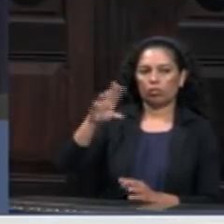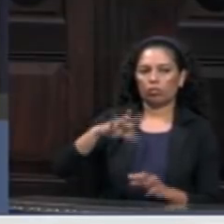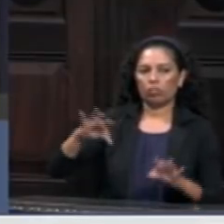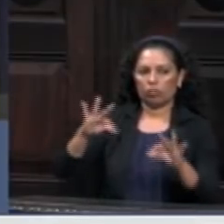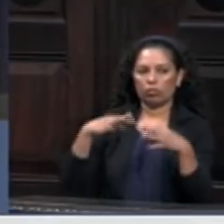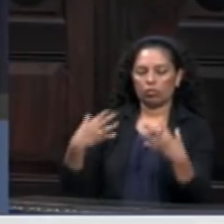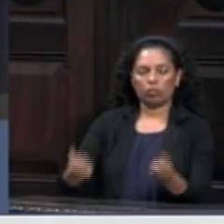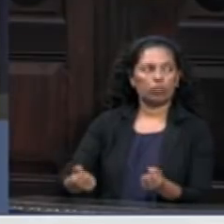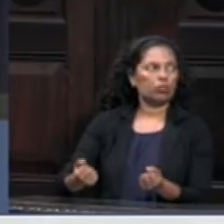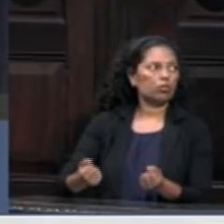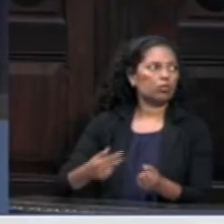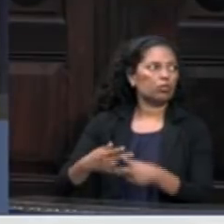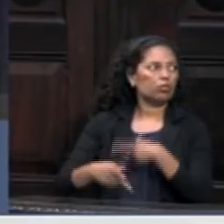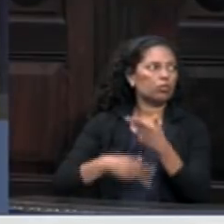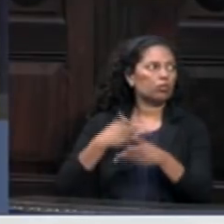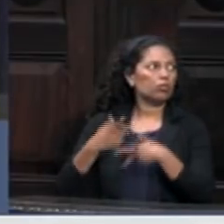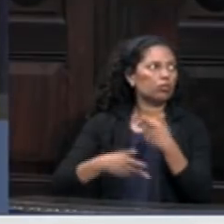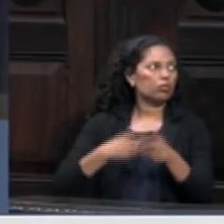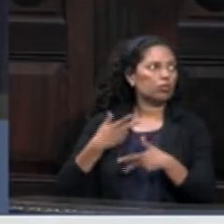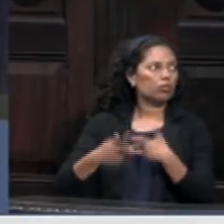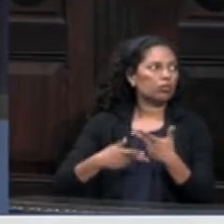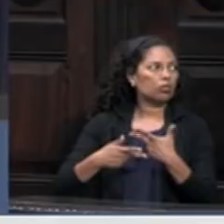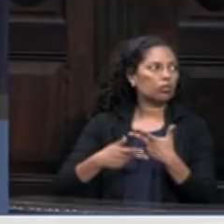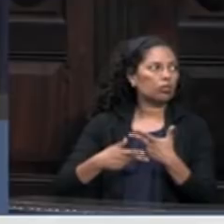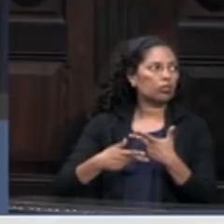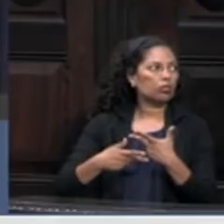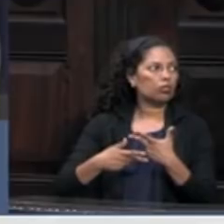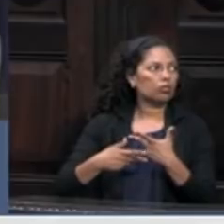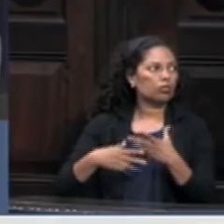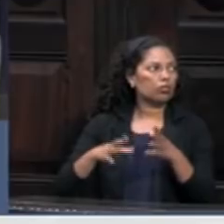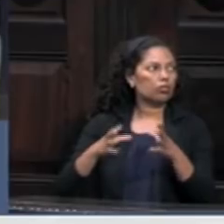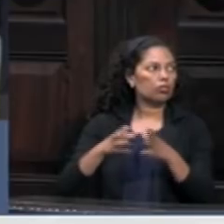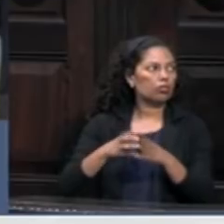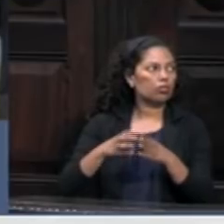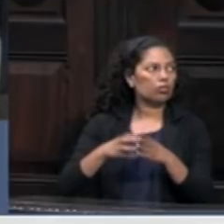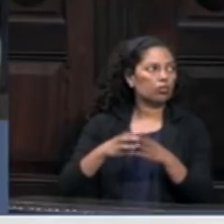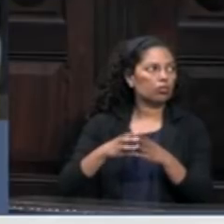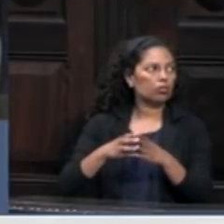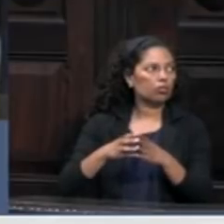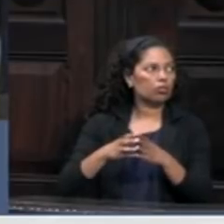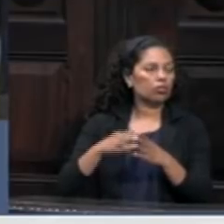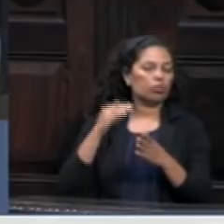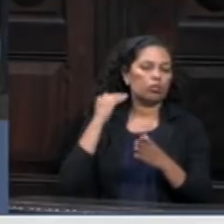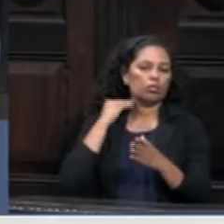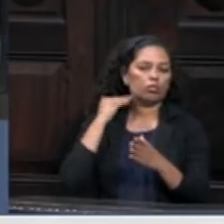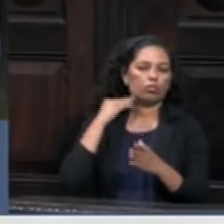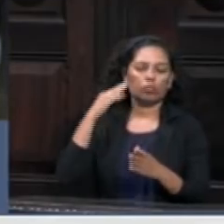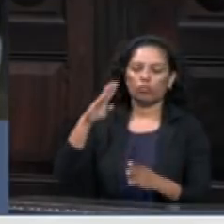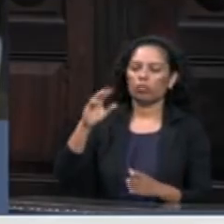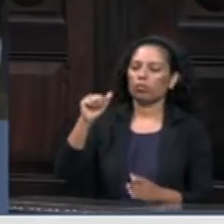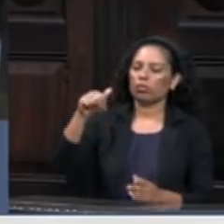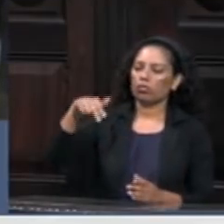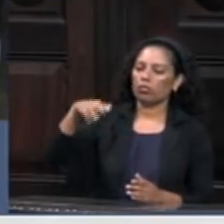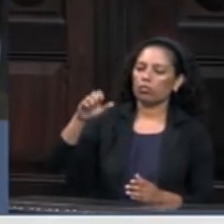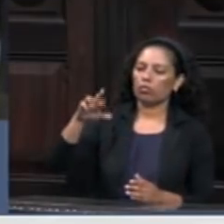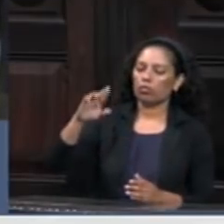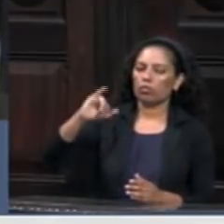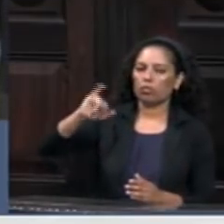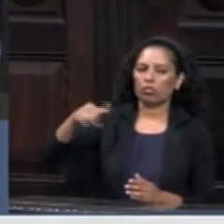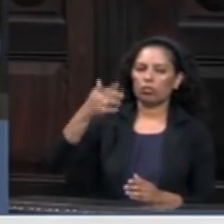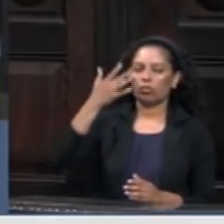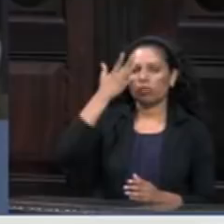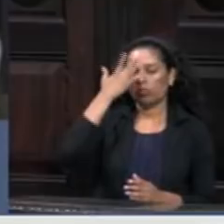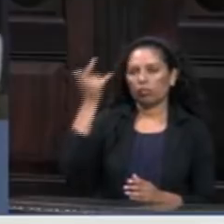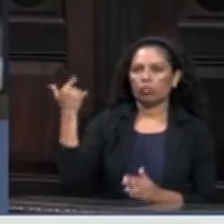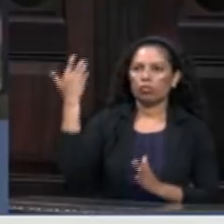aprovado. Trata-se, dispõe sobre os participantes da Caixa da Previdência SEM Banerj, Previ Banerj, na forma que menciona. Então virá